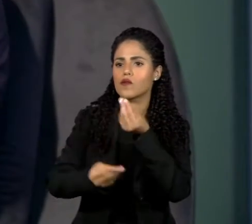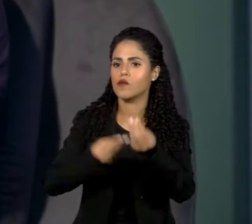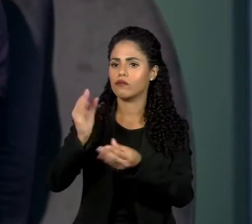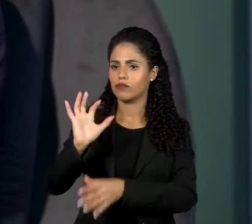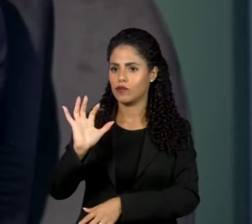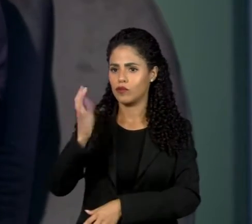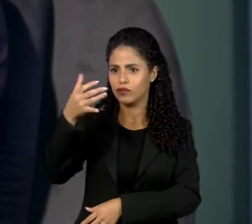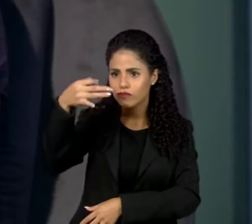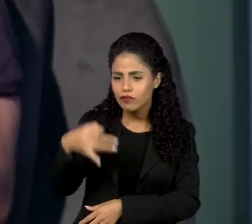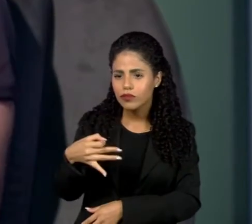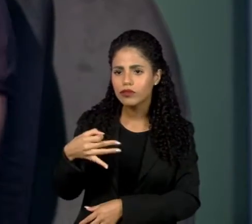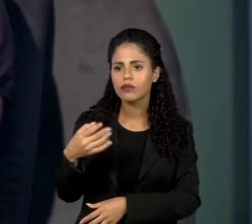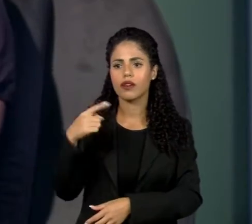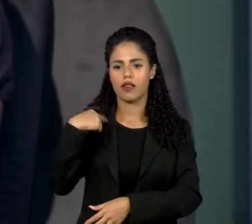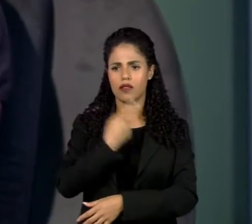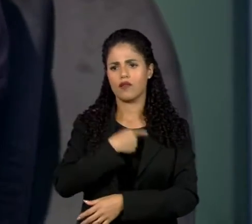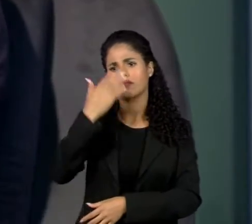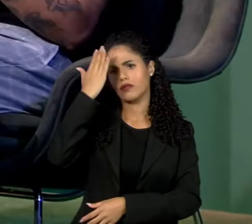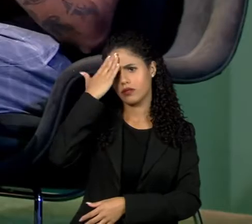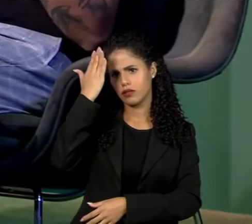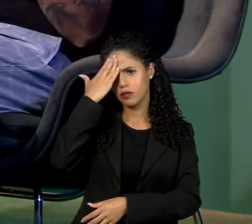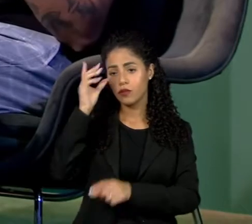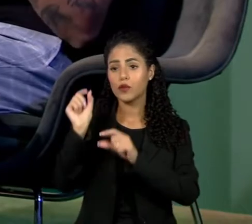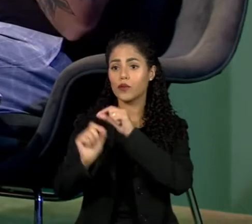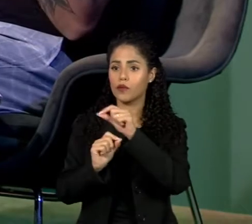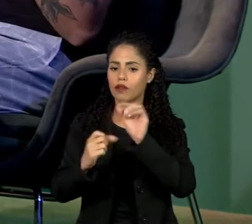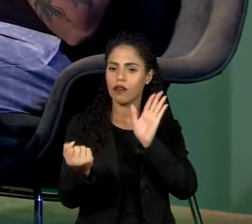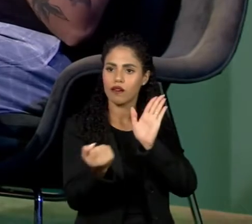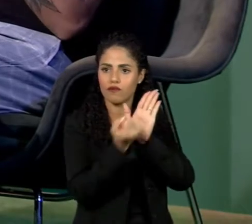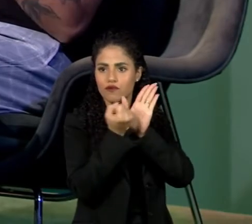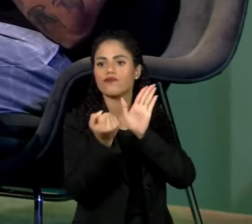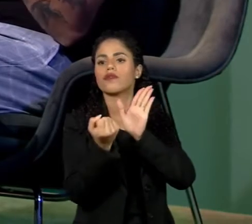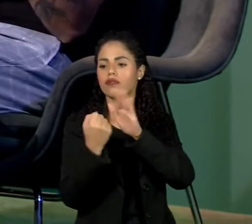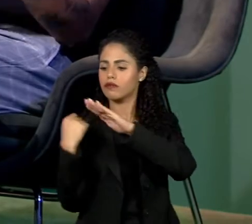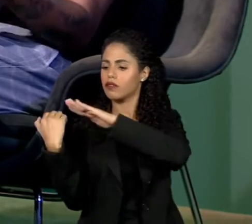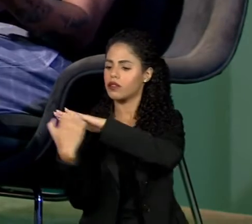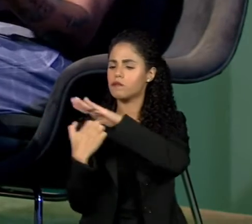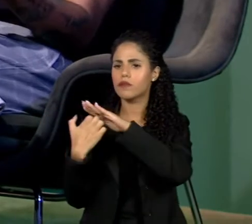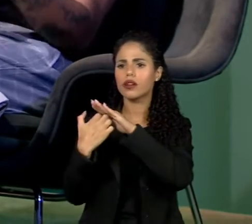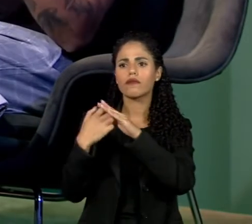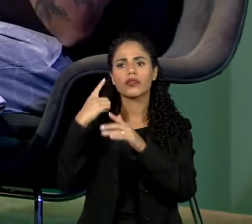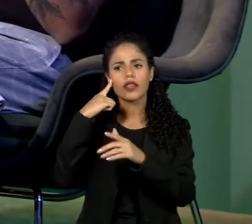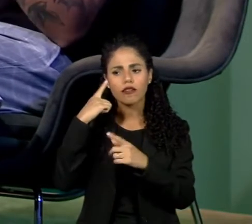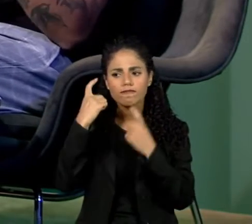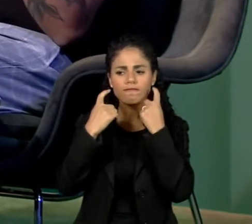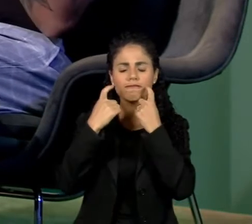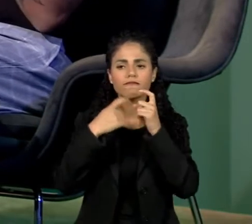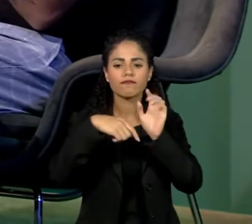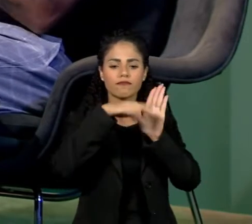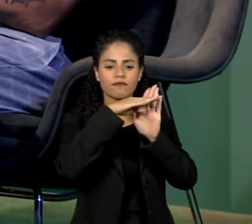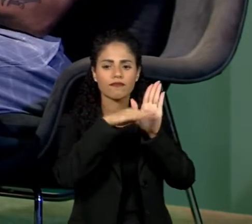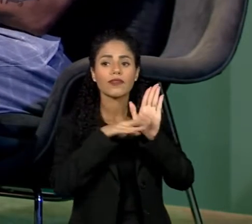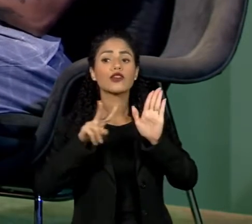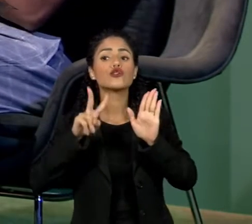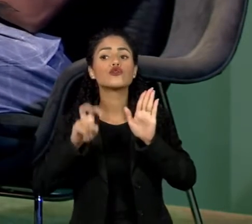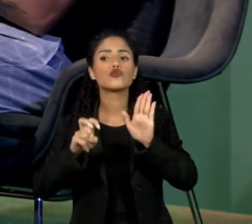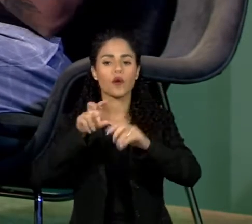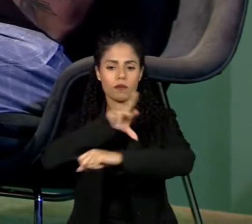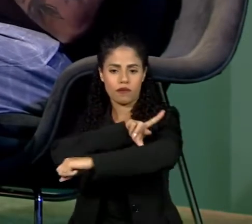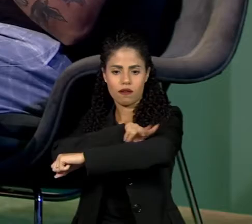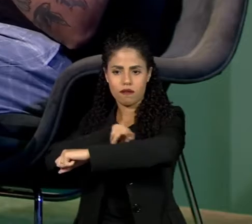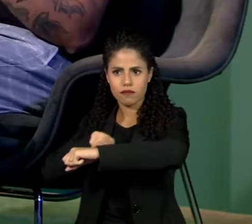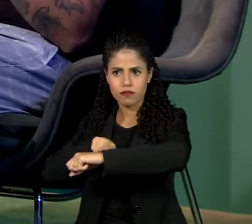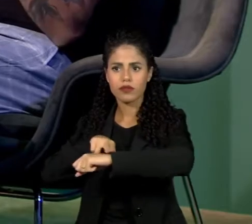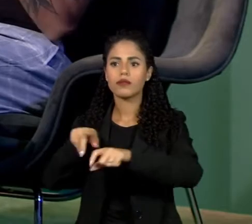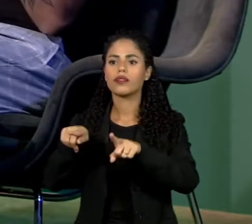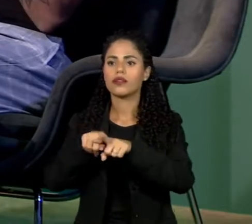aconteça é que a gente tenha empresas e marcas e agências que estejam preocupadas com essa pauta racial, para que possa daí fazer